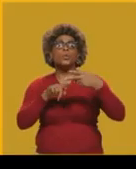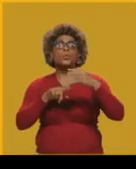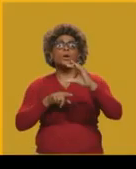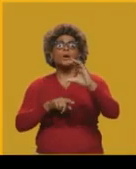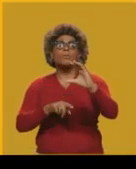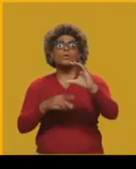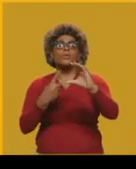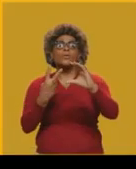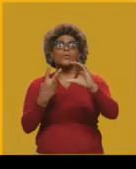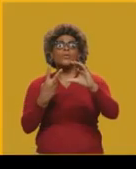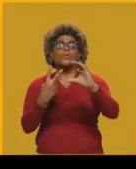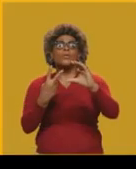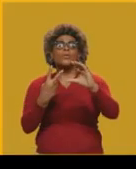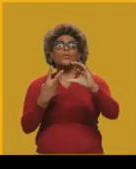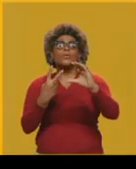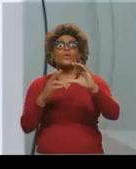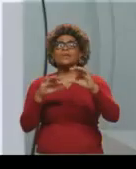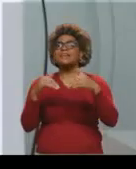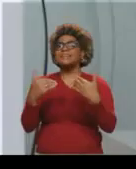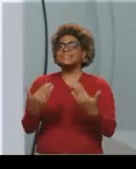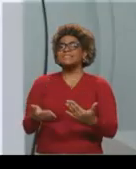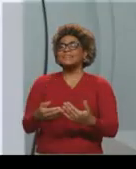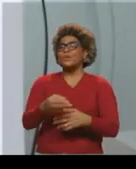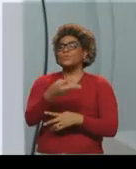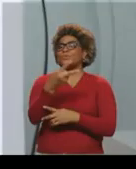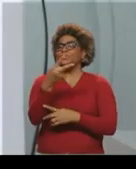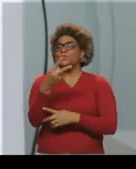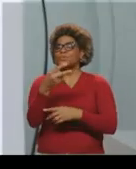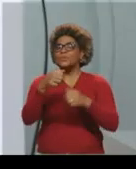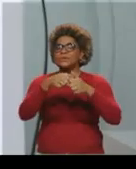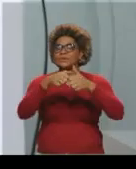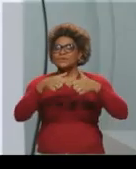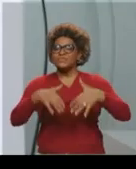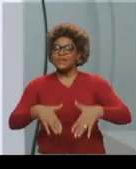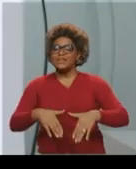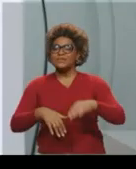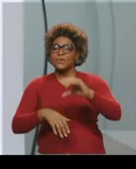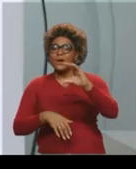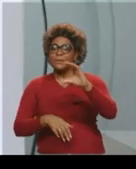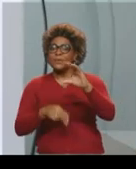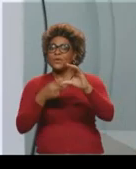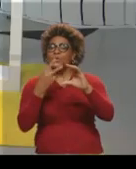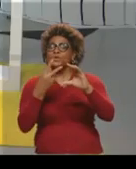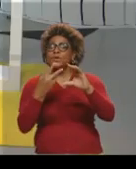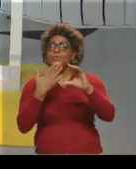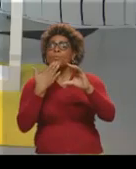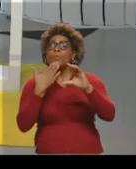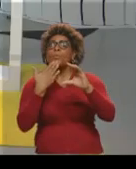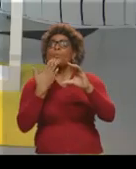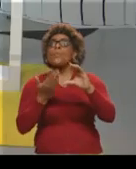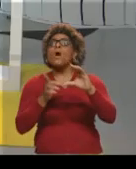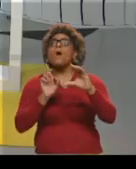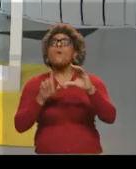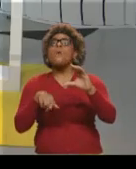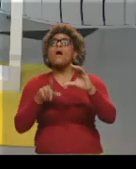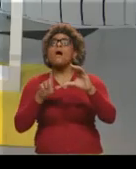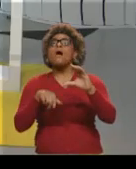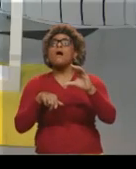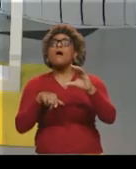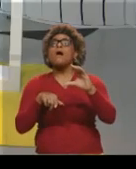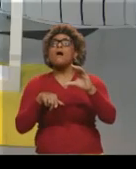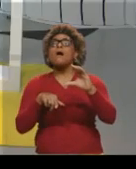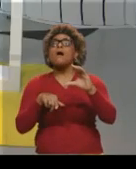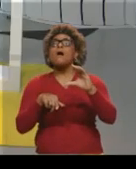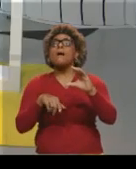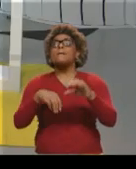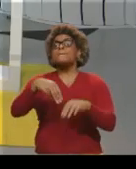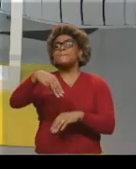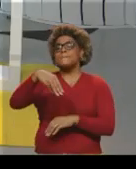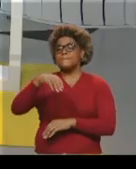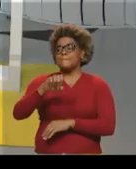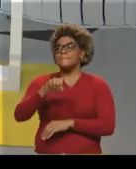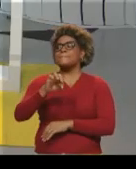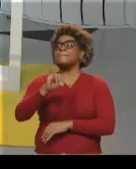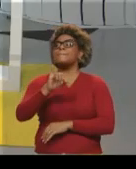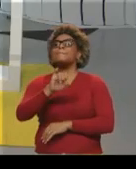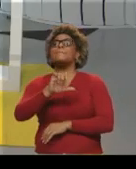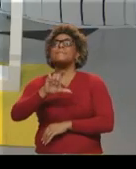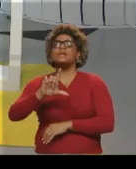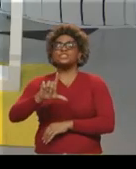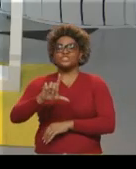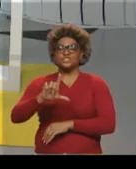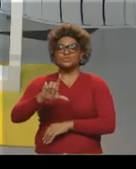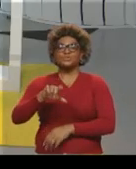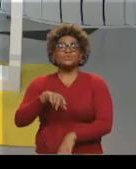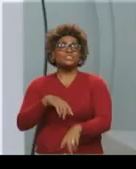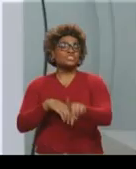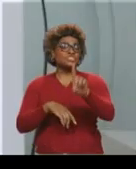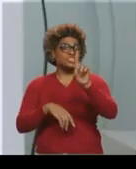2. Então, 2 ramificações no carbono 2. Qual ramificação que é? Ele é um metil, dimetil.